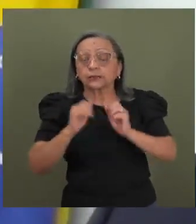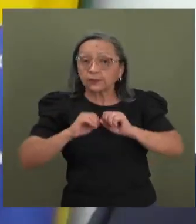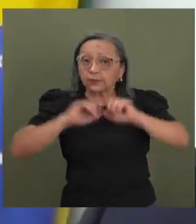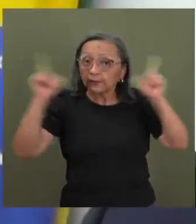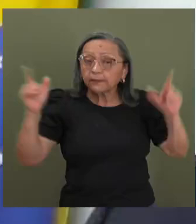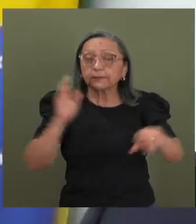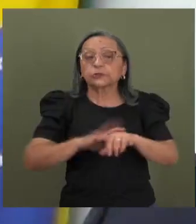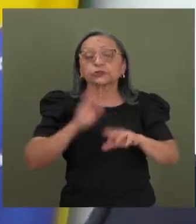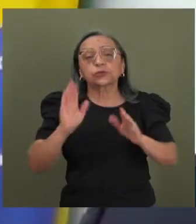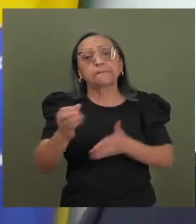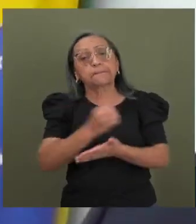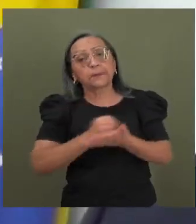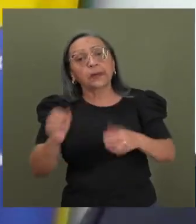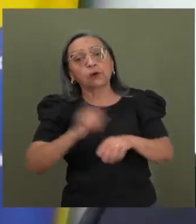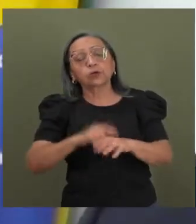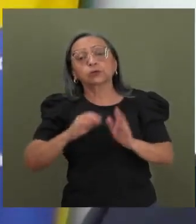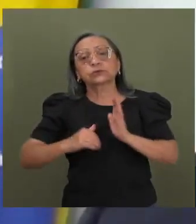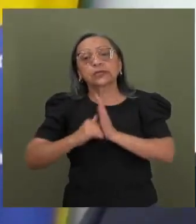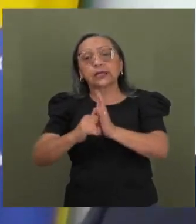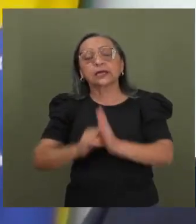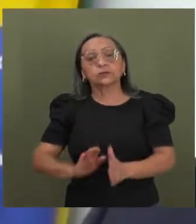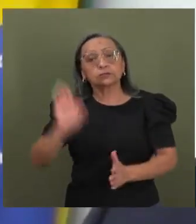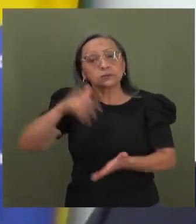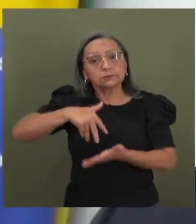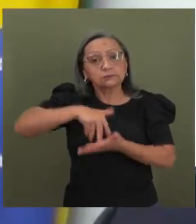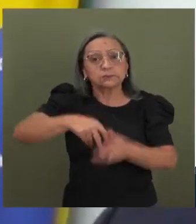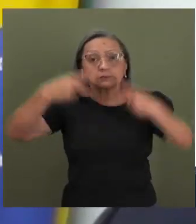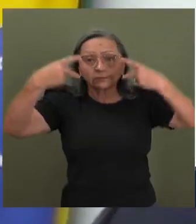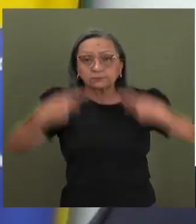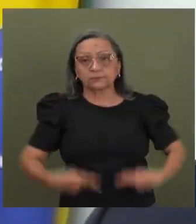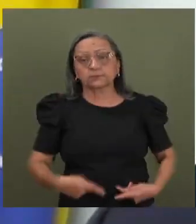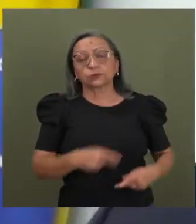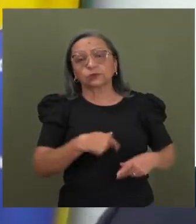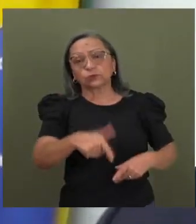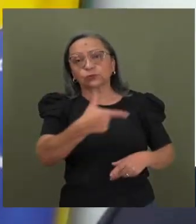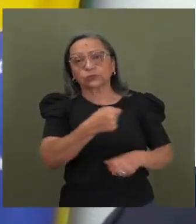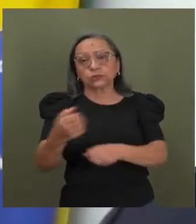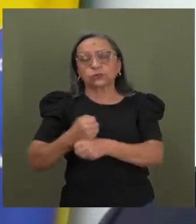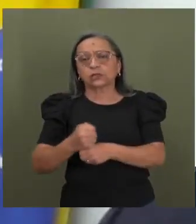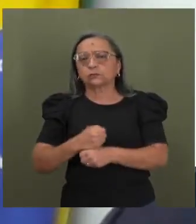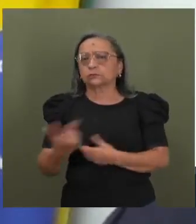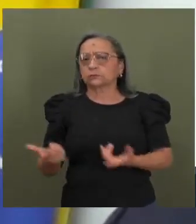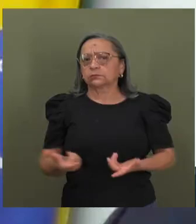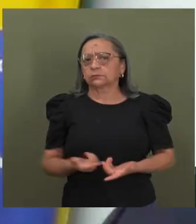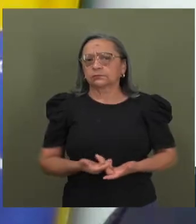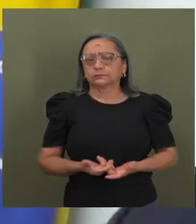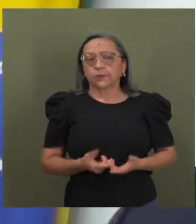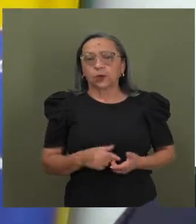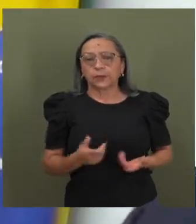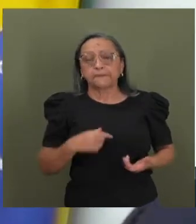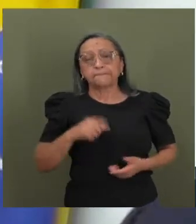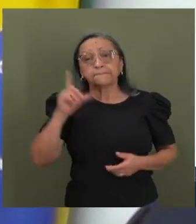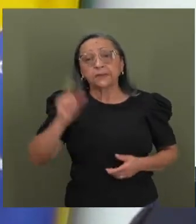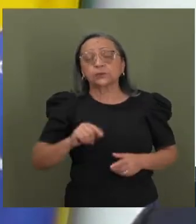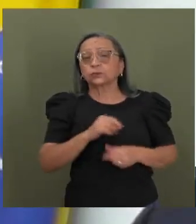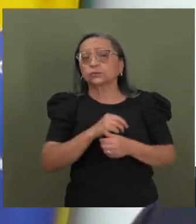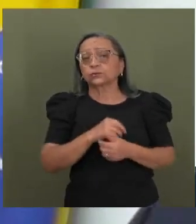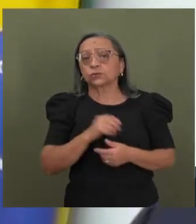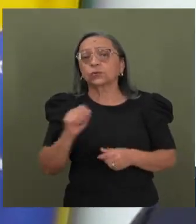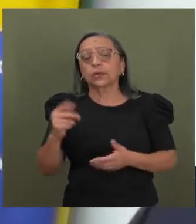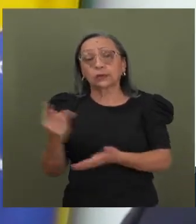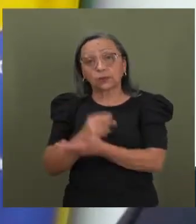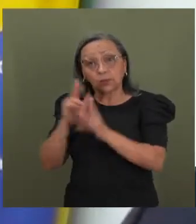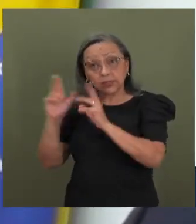Já passou da hora do Senado se levantar no seu bicentenário. Por muito menos, senhor presidente, um fato como esse